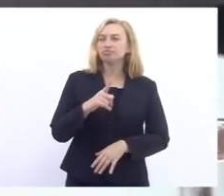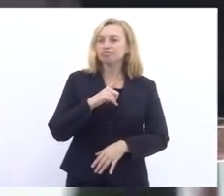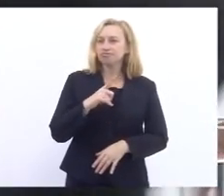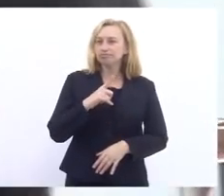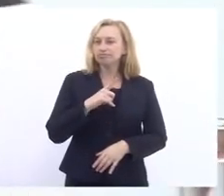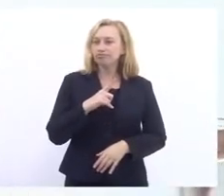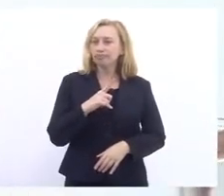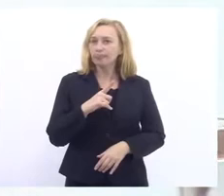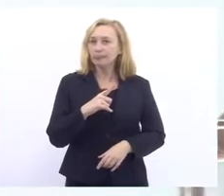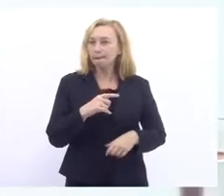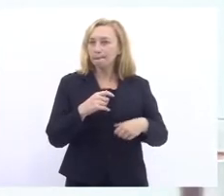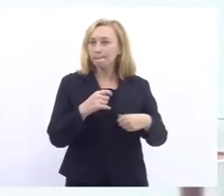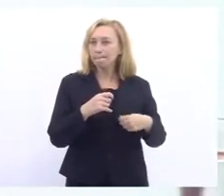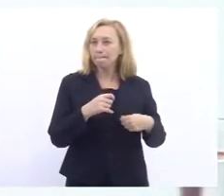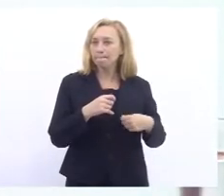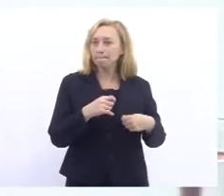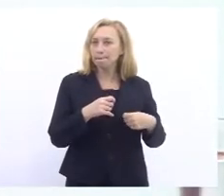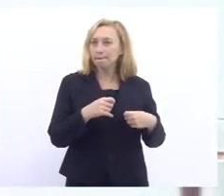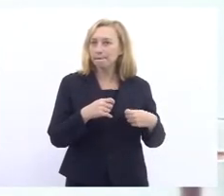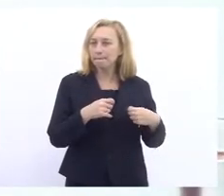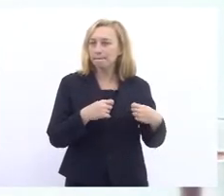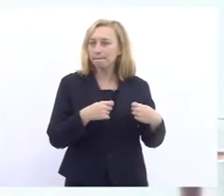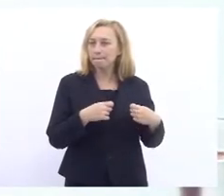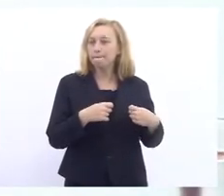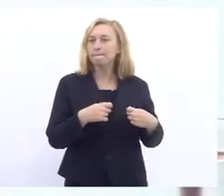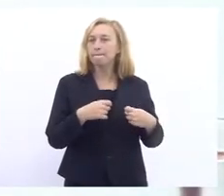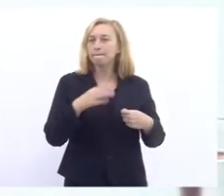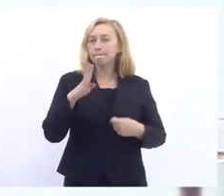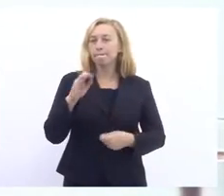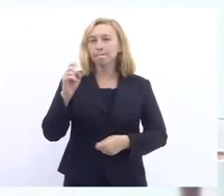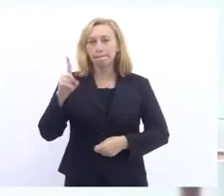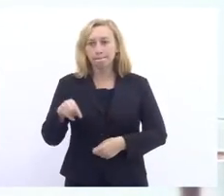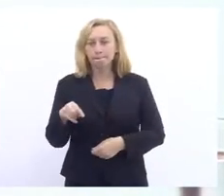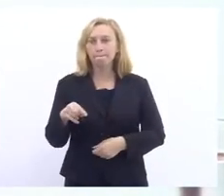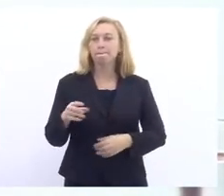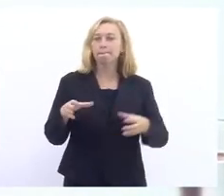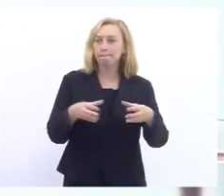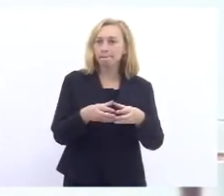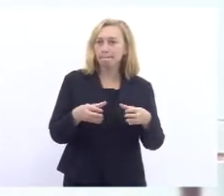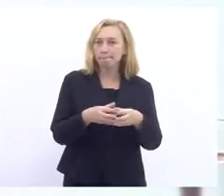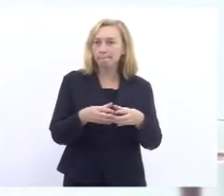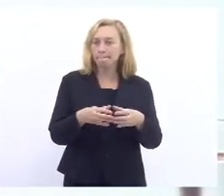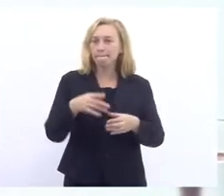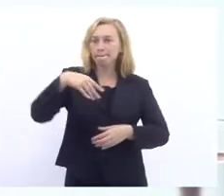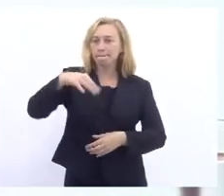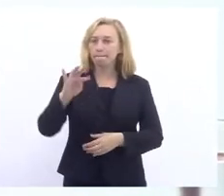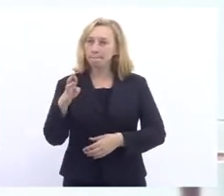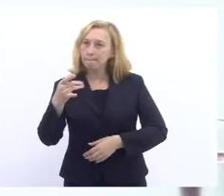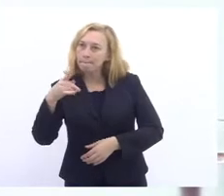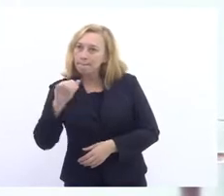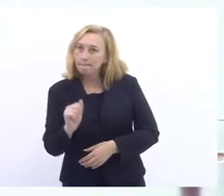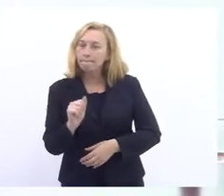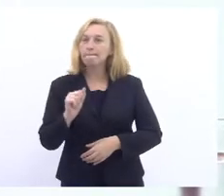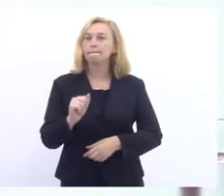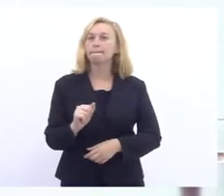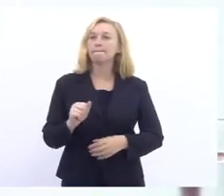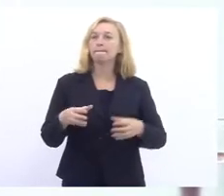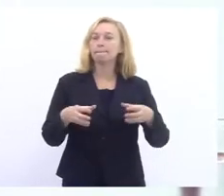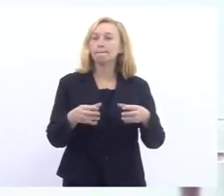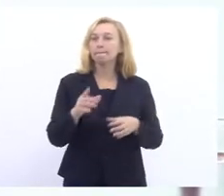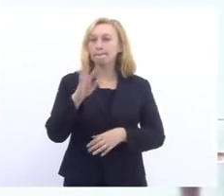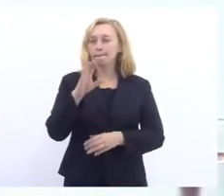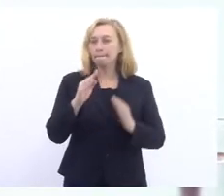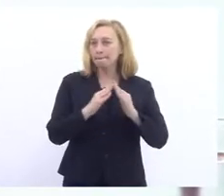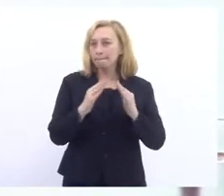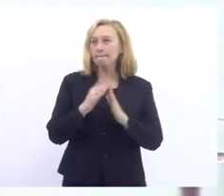boné também de presidente da Comissão especial da Região Metropolitana ao lado do deputado Luiz Paulo Deputado Eliomar Coelho a cada